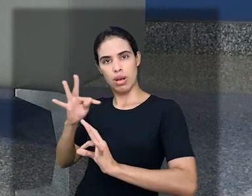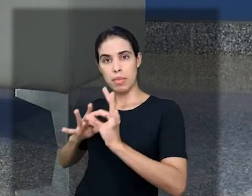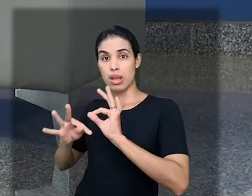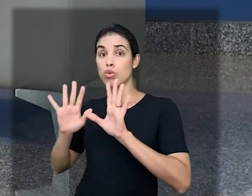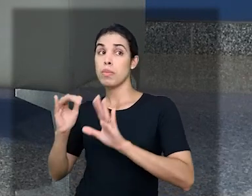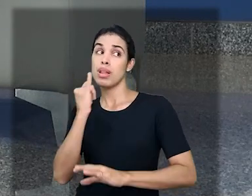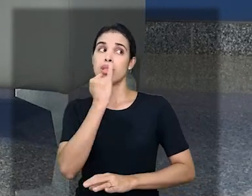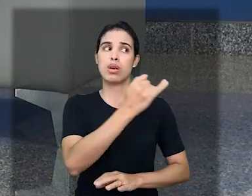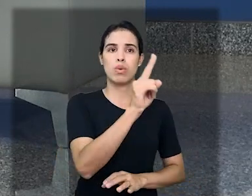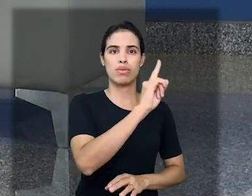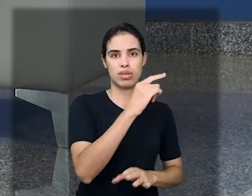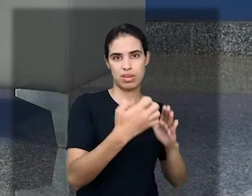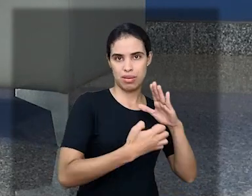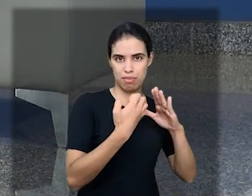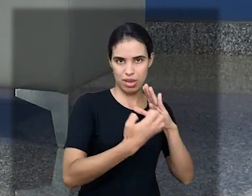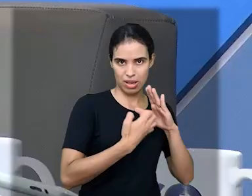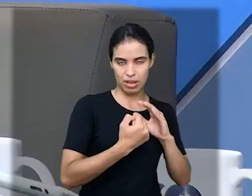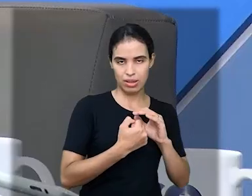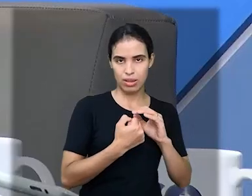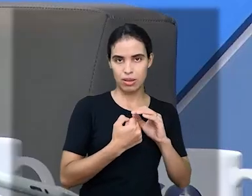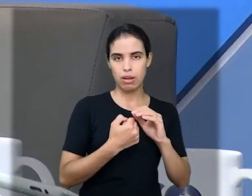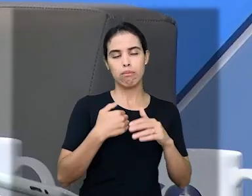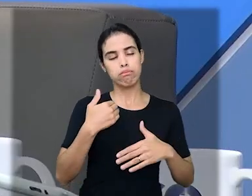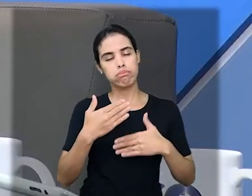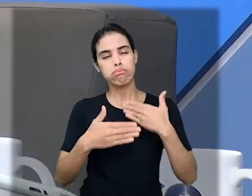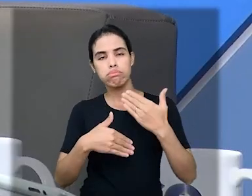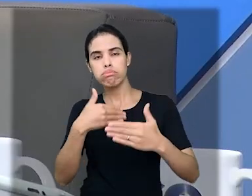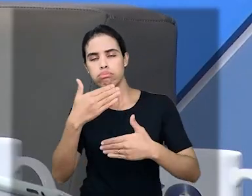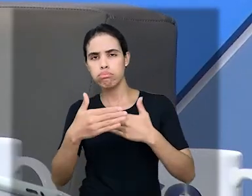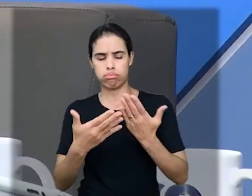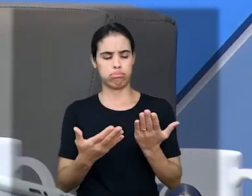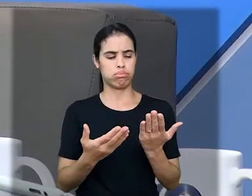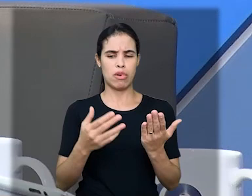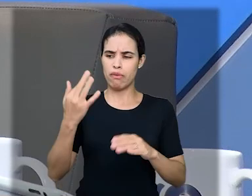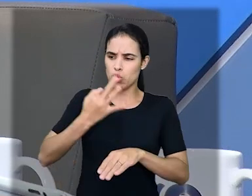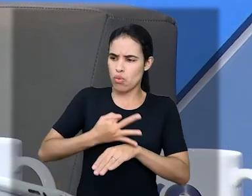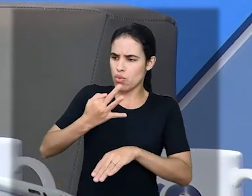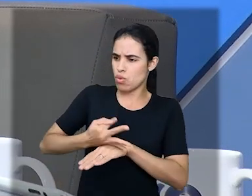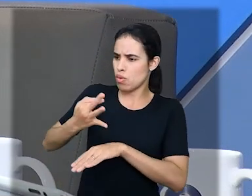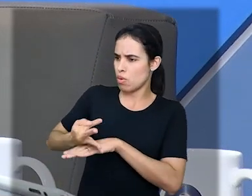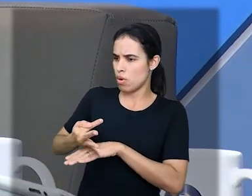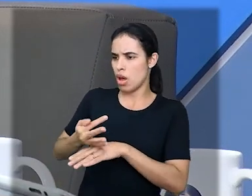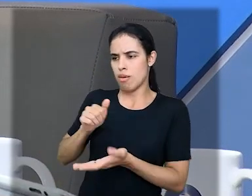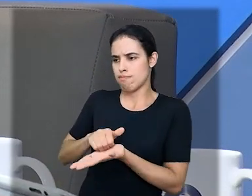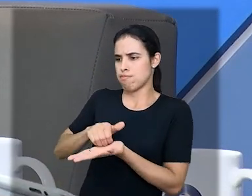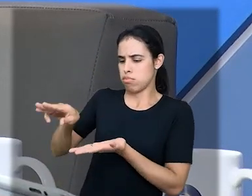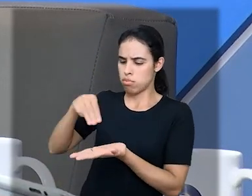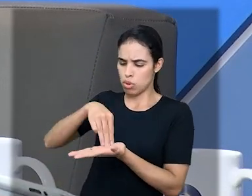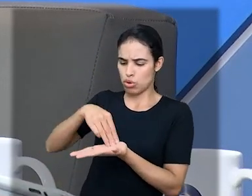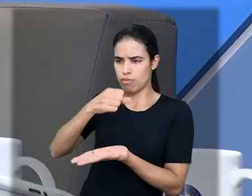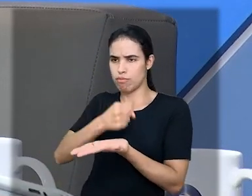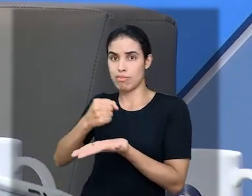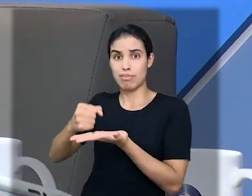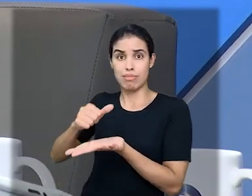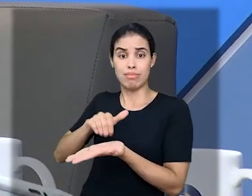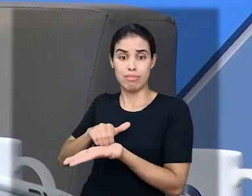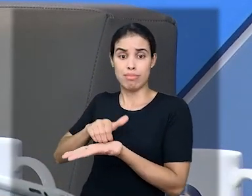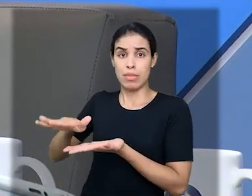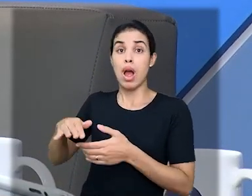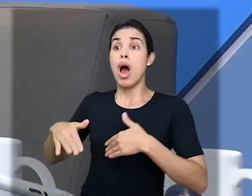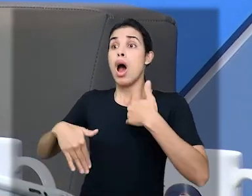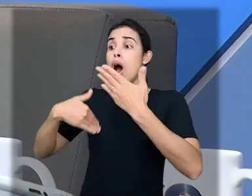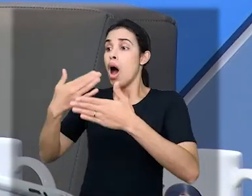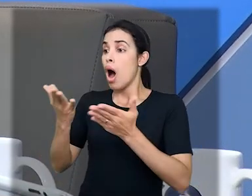Federal, e não comunica à empresa. E aí, vai passando o tempo, a empresa resolve aplicar a dispensa por justa causa, por